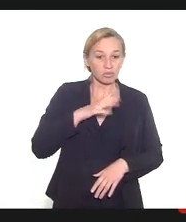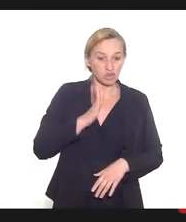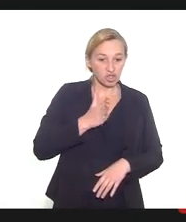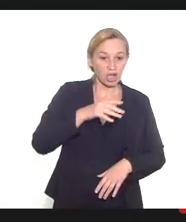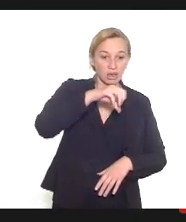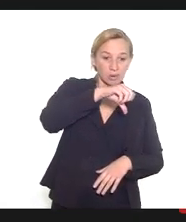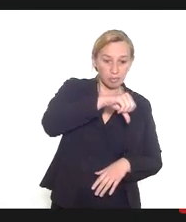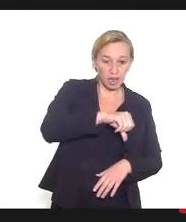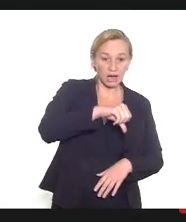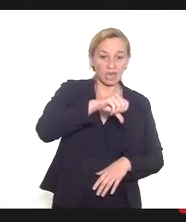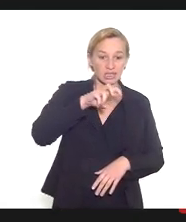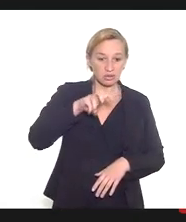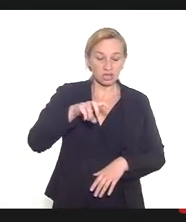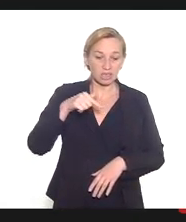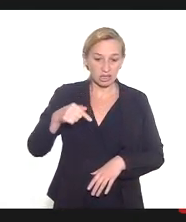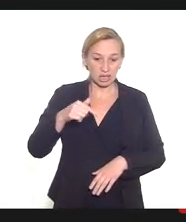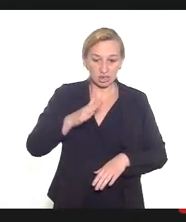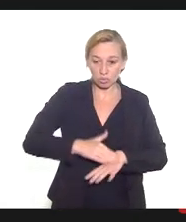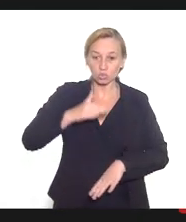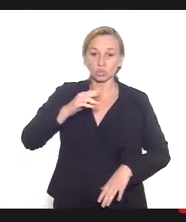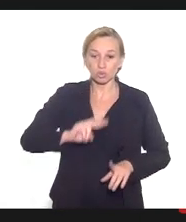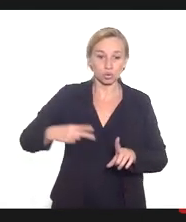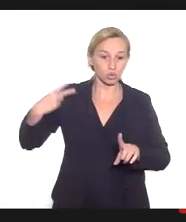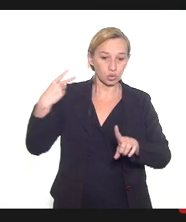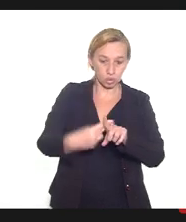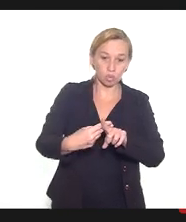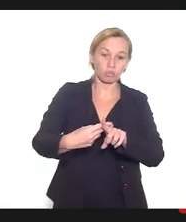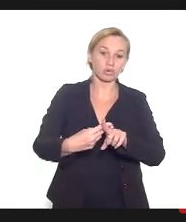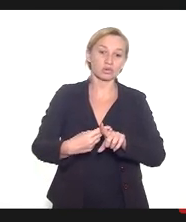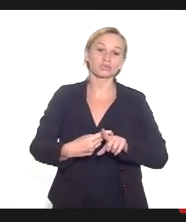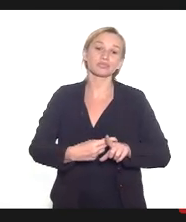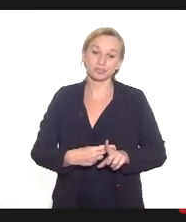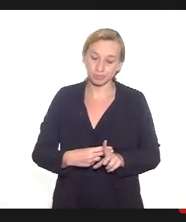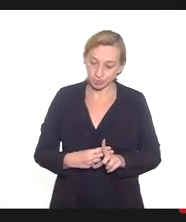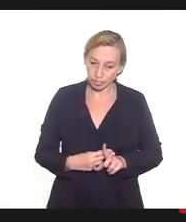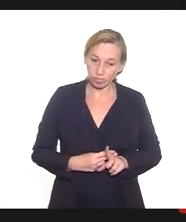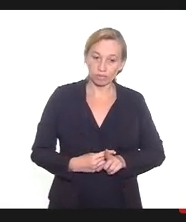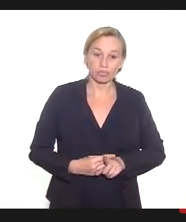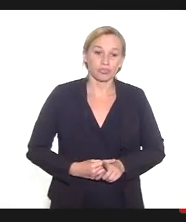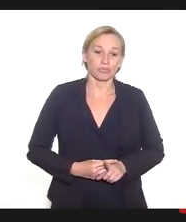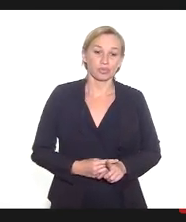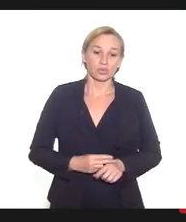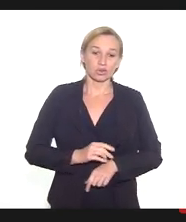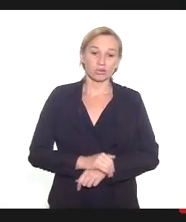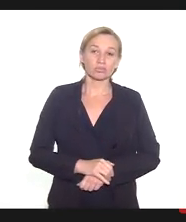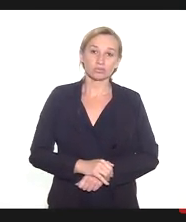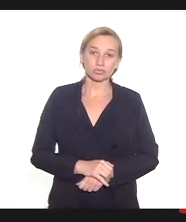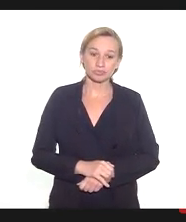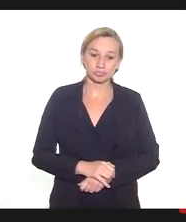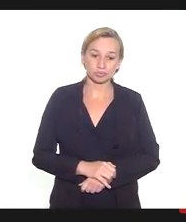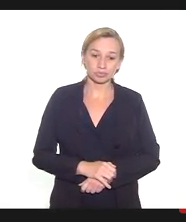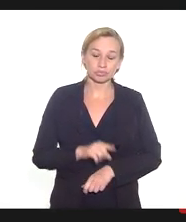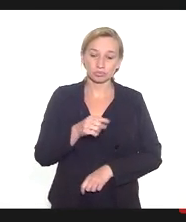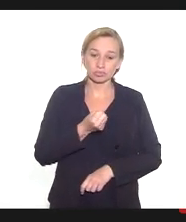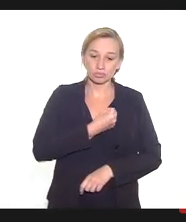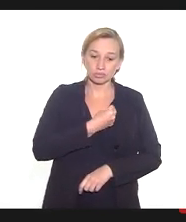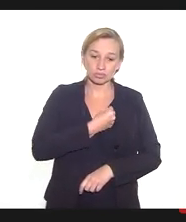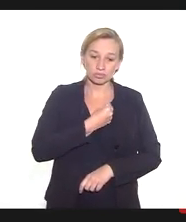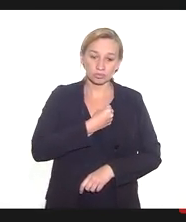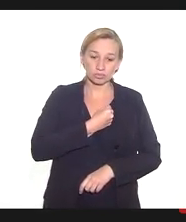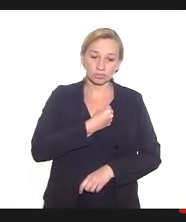tivemos mais do que o dobro disso 957 mortes por conferir 19 e esse